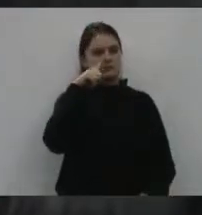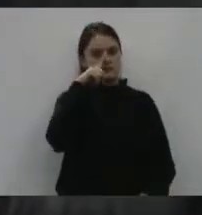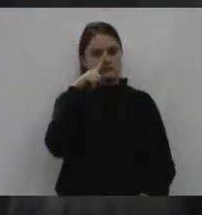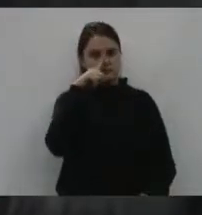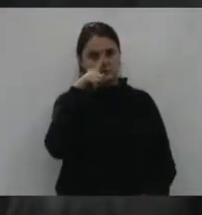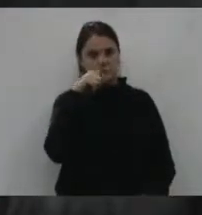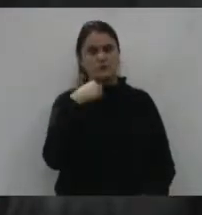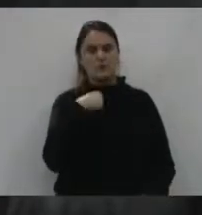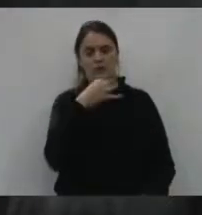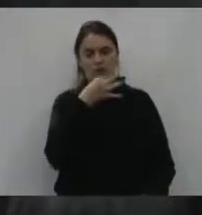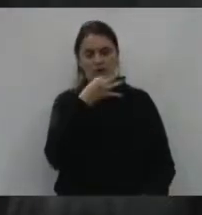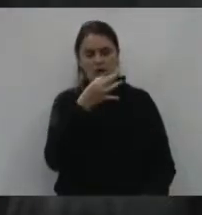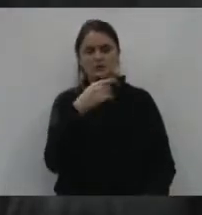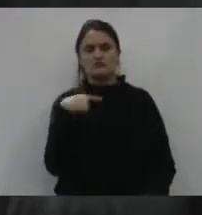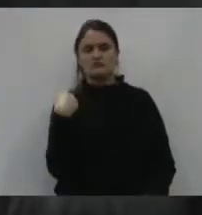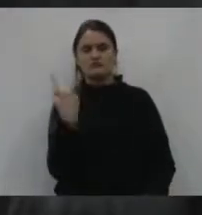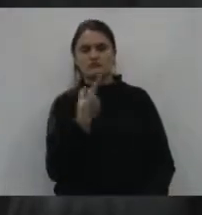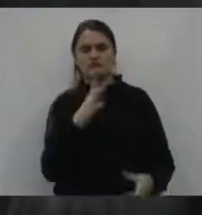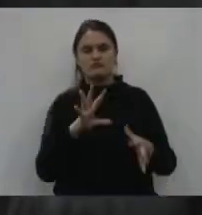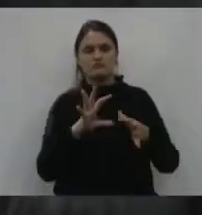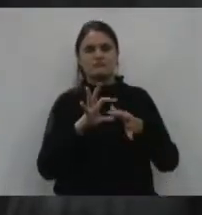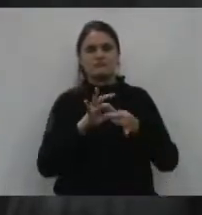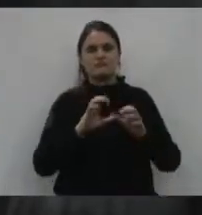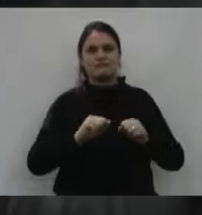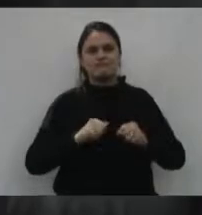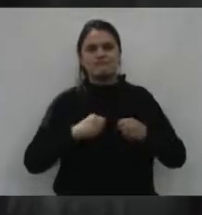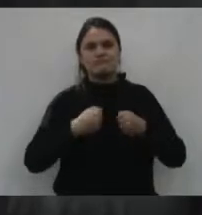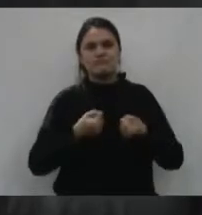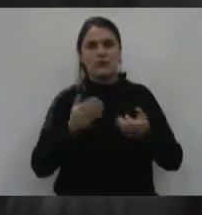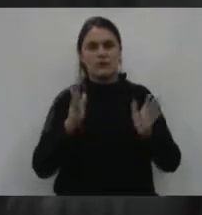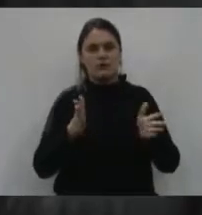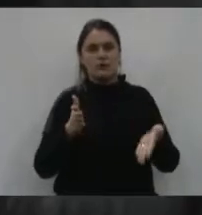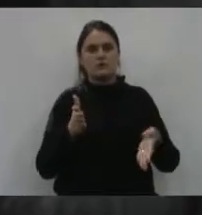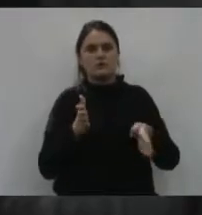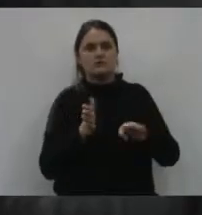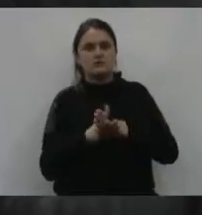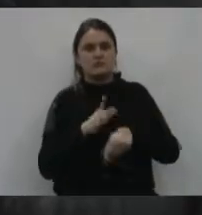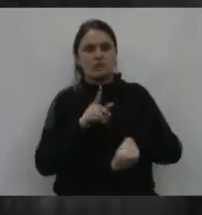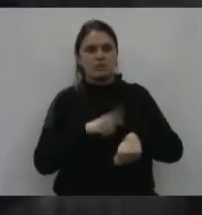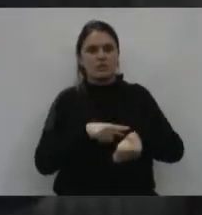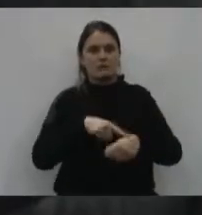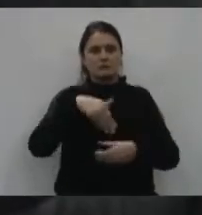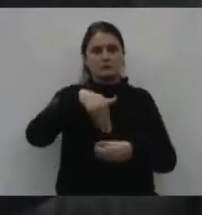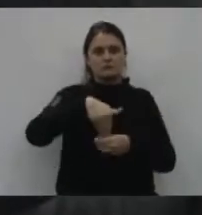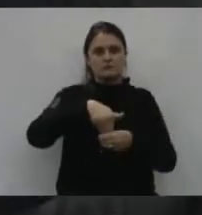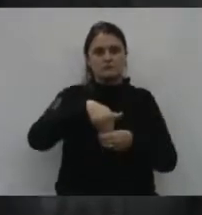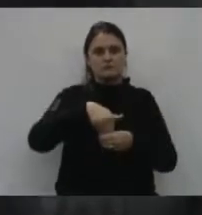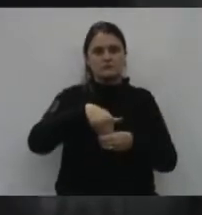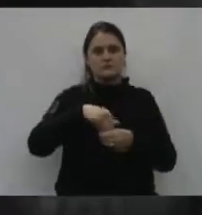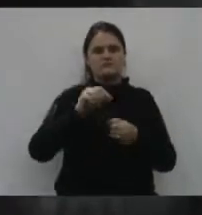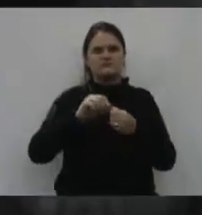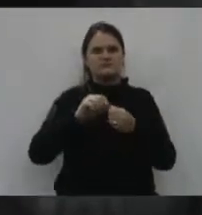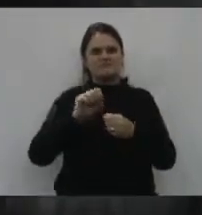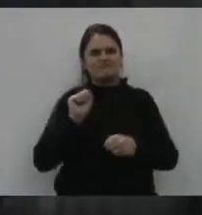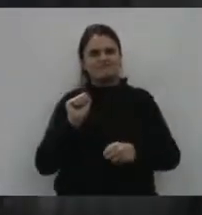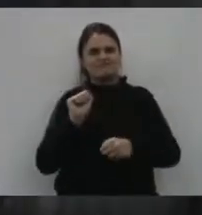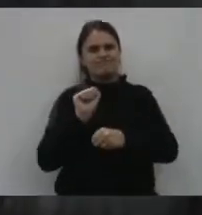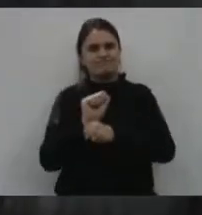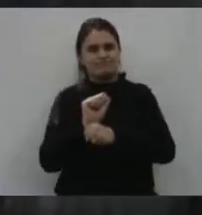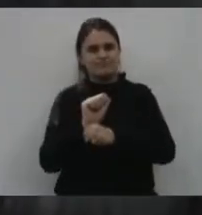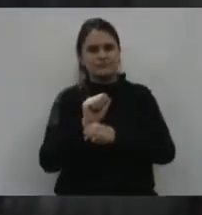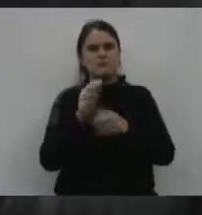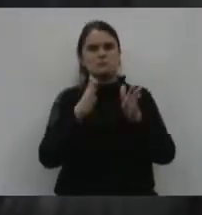muito perigoso. Portanto, eu acho que temos que nos somar. E quem sabe agora, que está chegando o período político, fazer uma